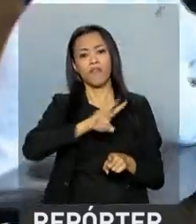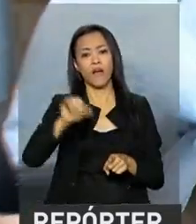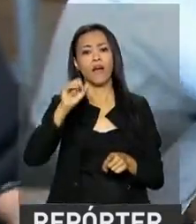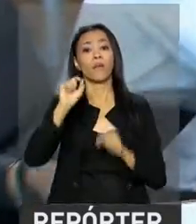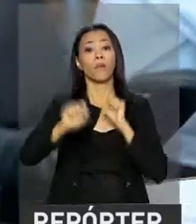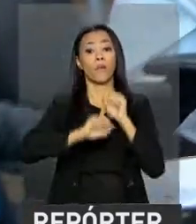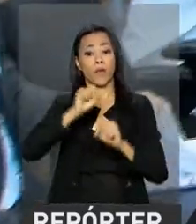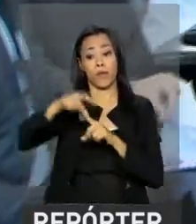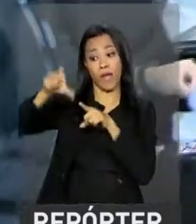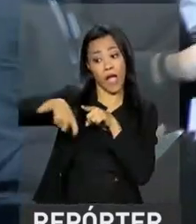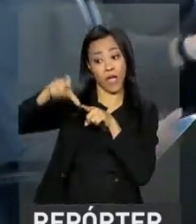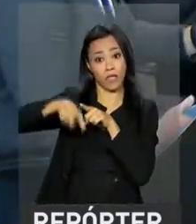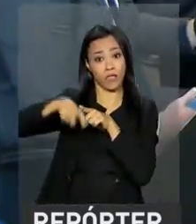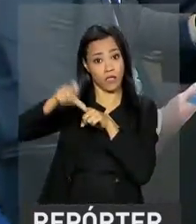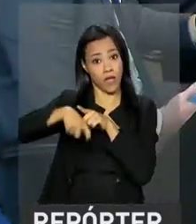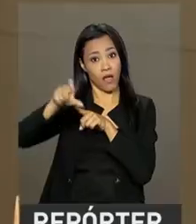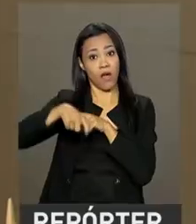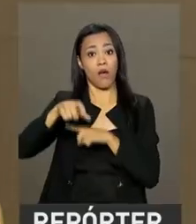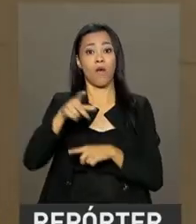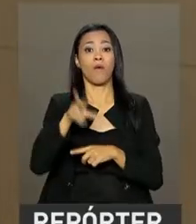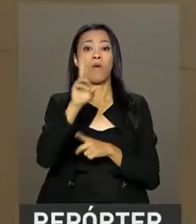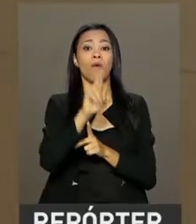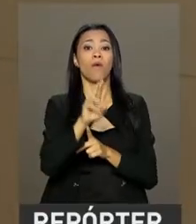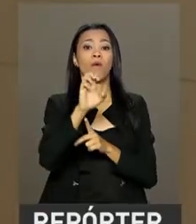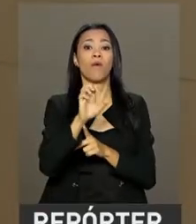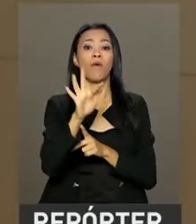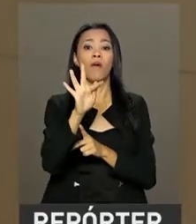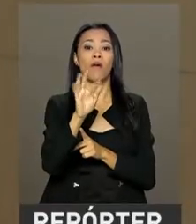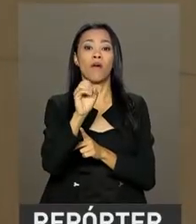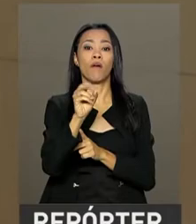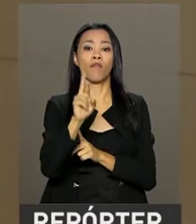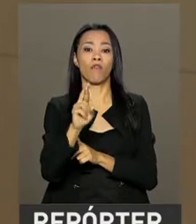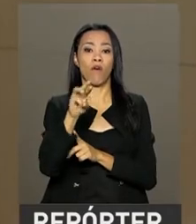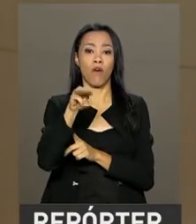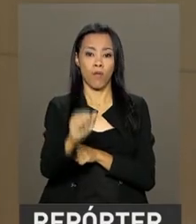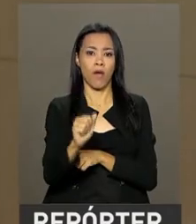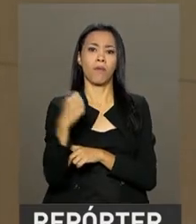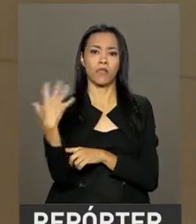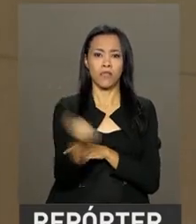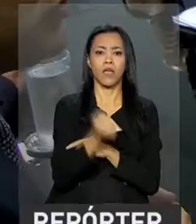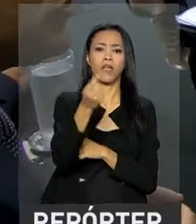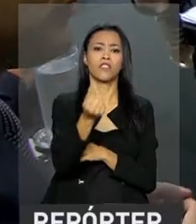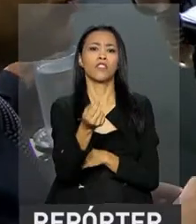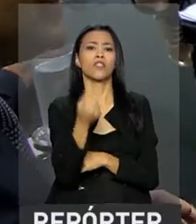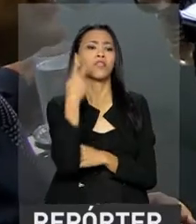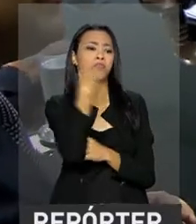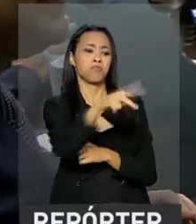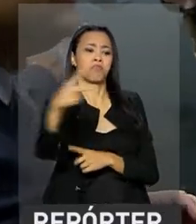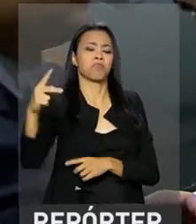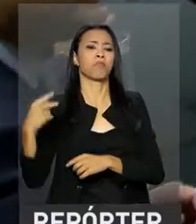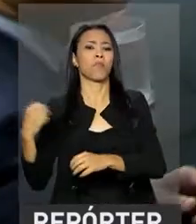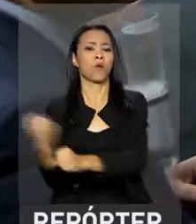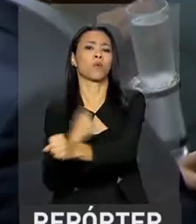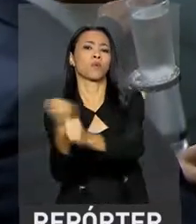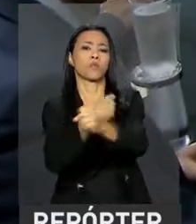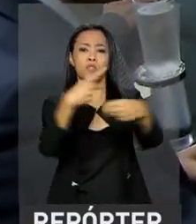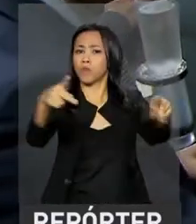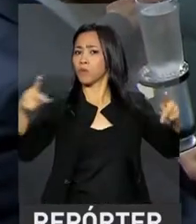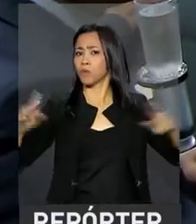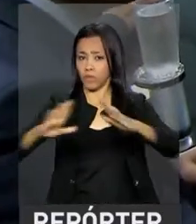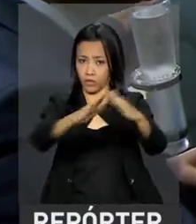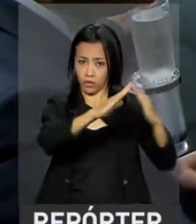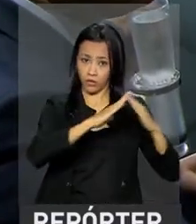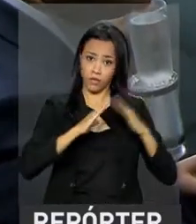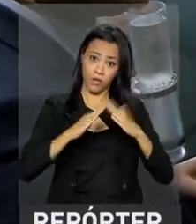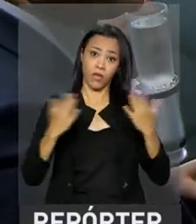cartão reforma para que as famílias que tiveram a casa acertada pelas enchentes ou deslizamentos possa fazer o reparo e voltar para